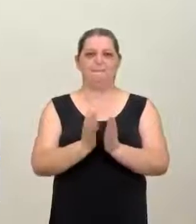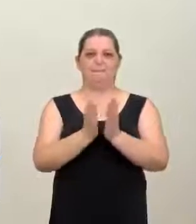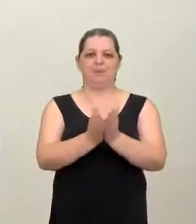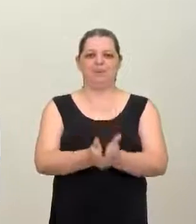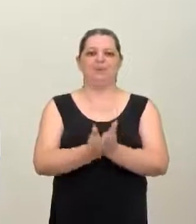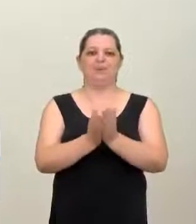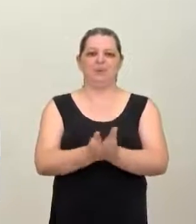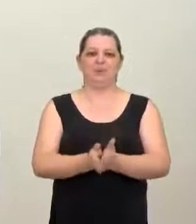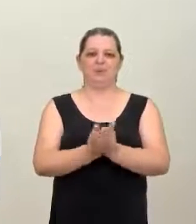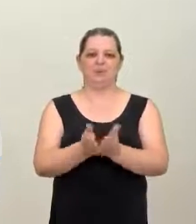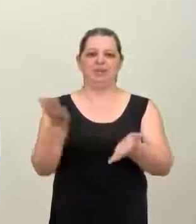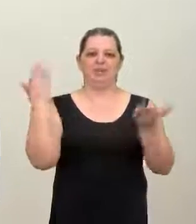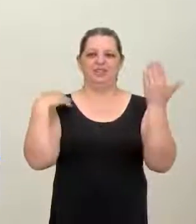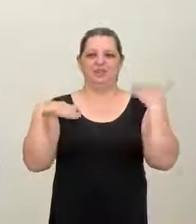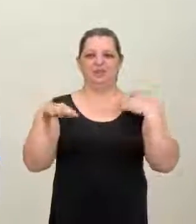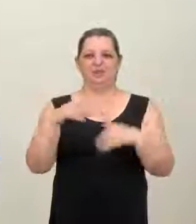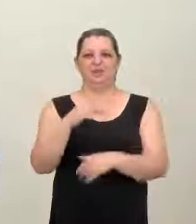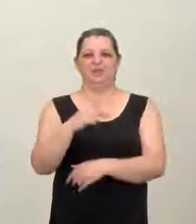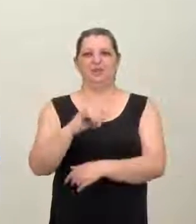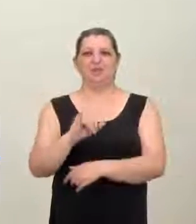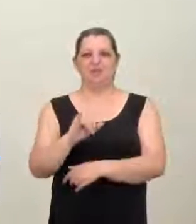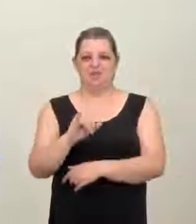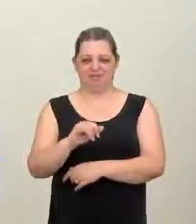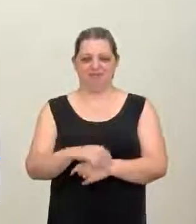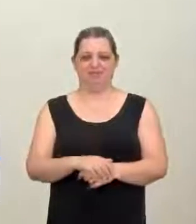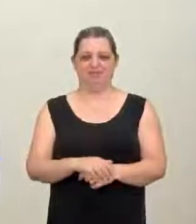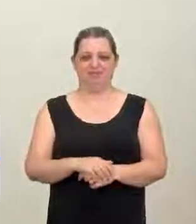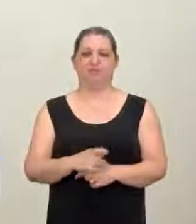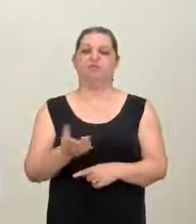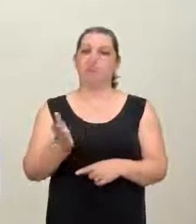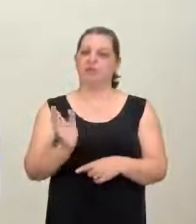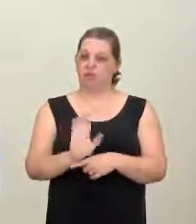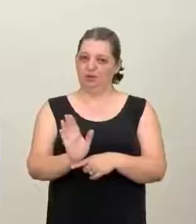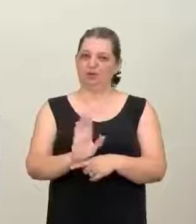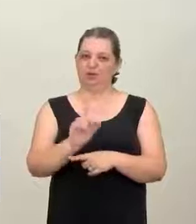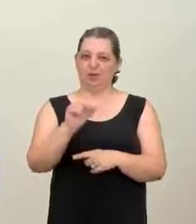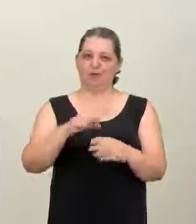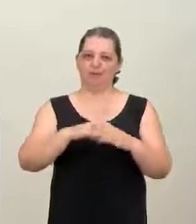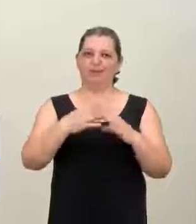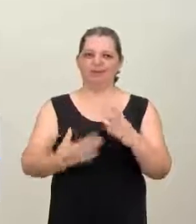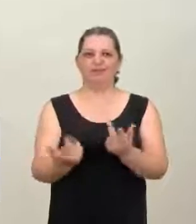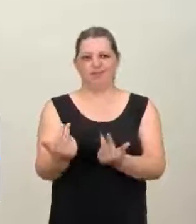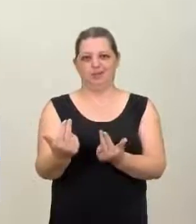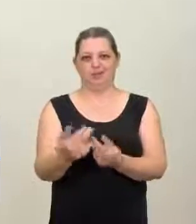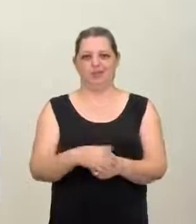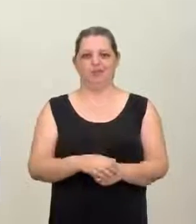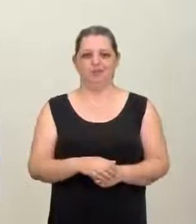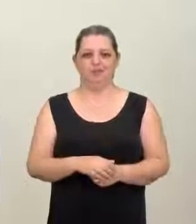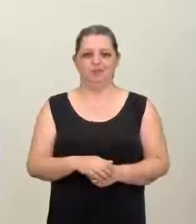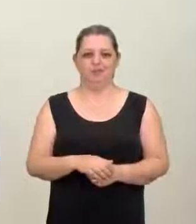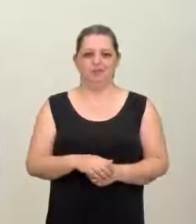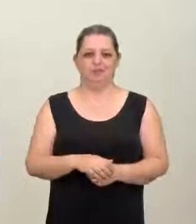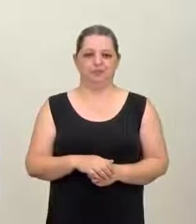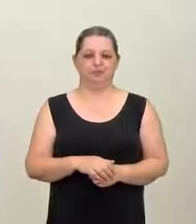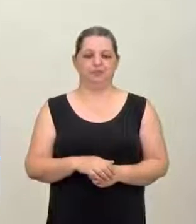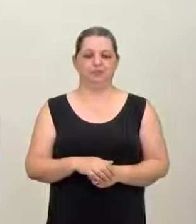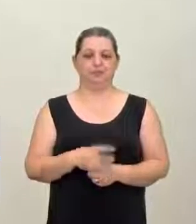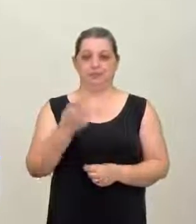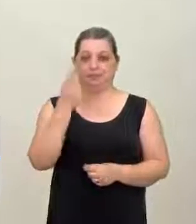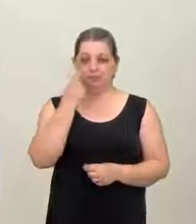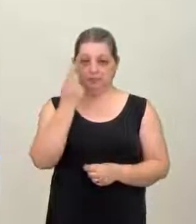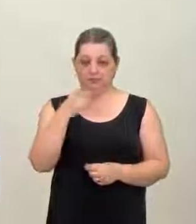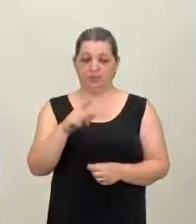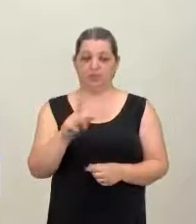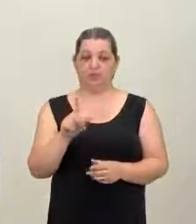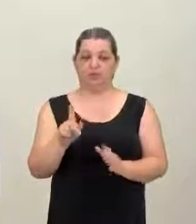também, é isso. Boa, Matheus. Ajudou a lembrar um filme que traz a mesma característica. Mas então, gente, olha só. Vamos para o